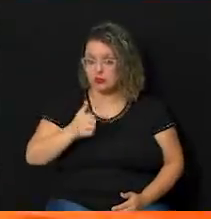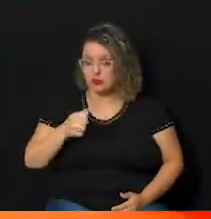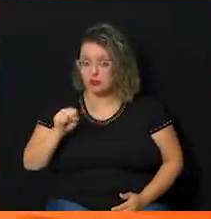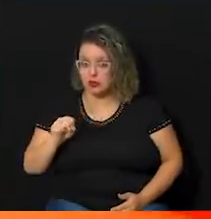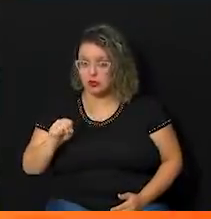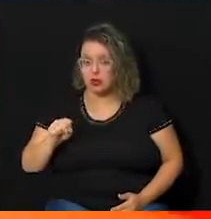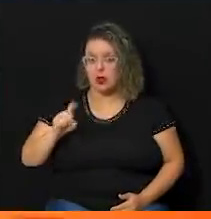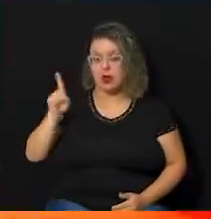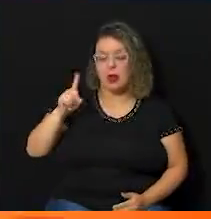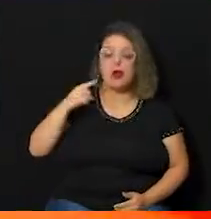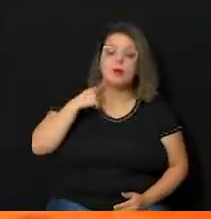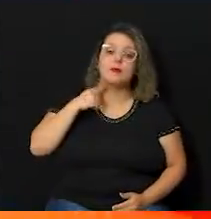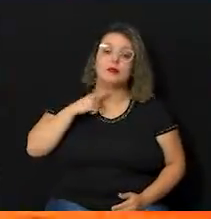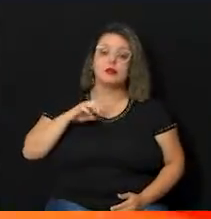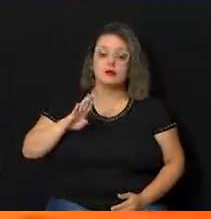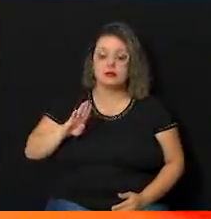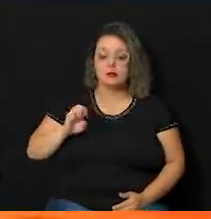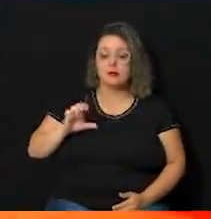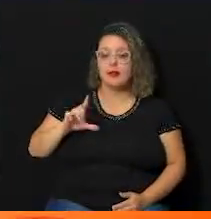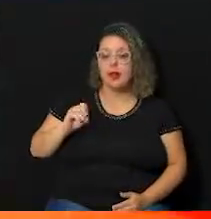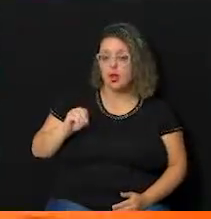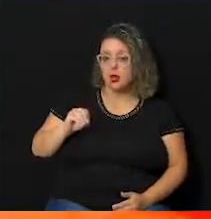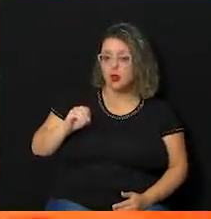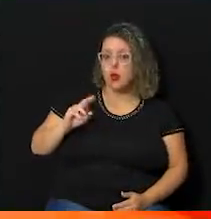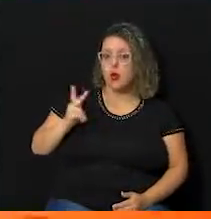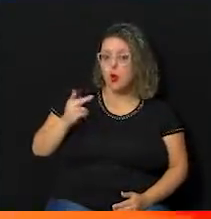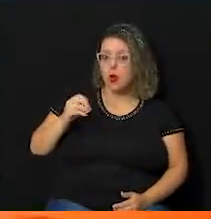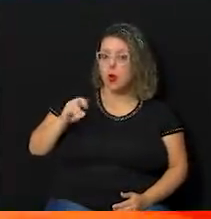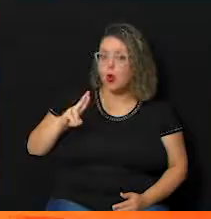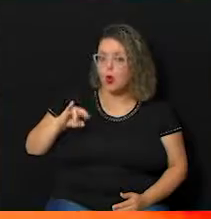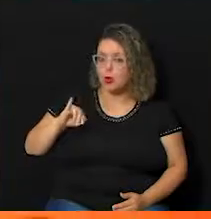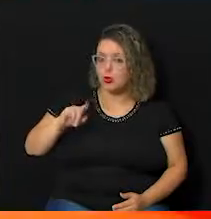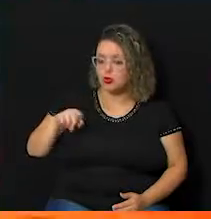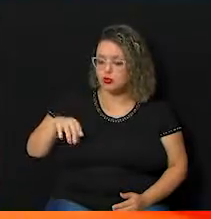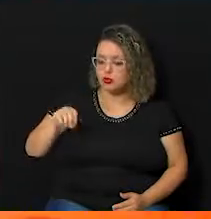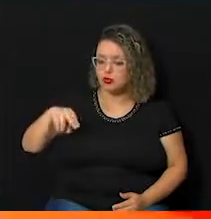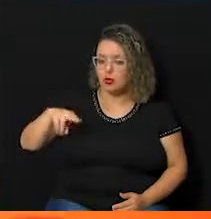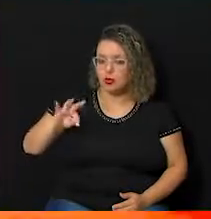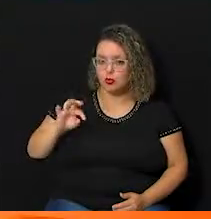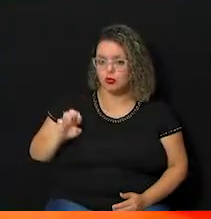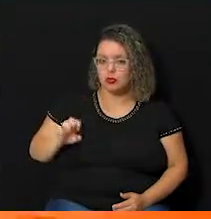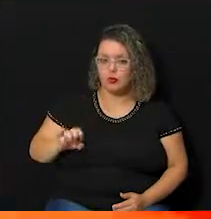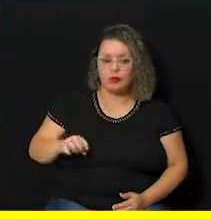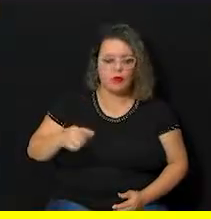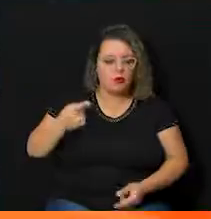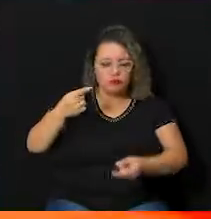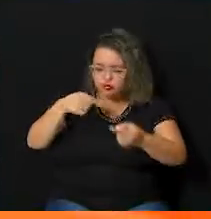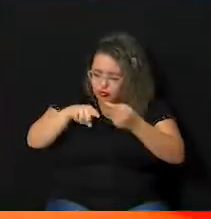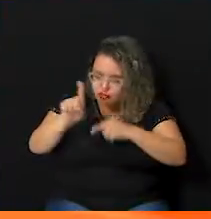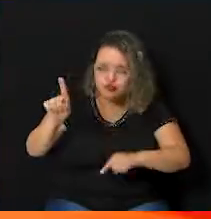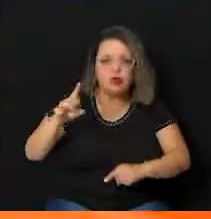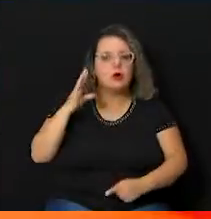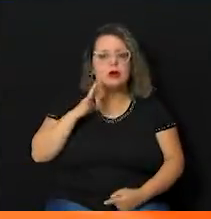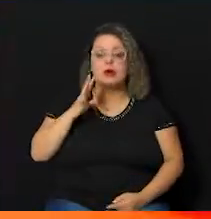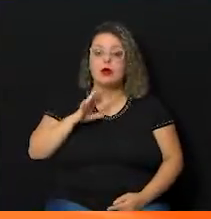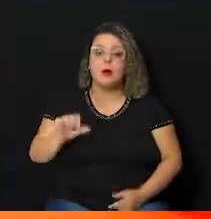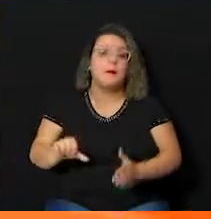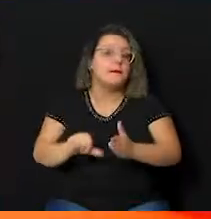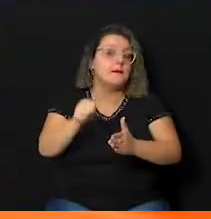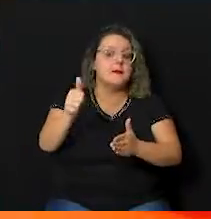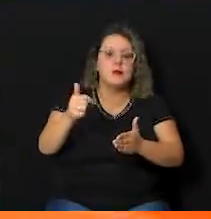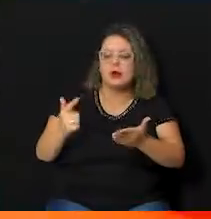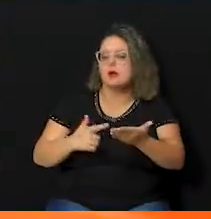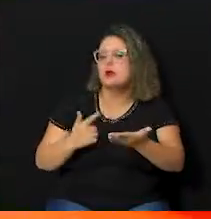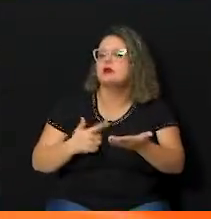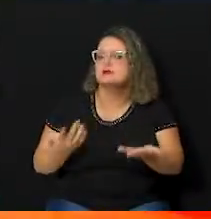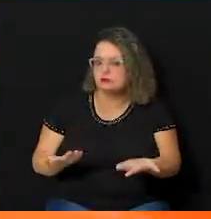Belo Horizonte, que eu fechei com a Internacional de Quadrinhos, né? Foi um sucesso relativamente bem legal, porque era a minha primeira obra, ninguém me